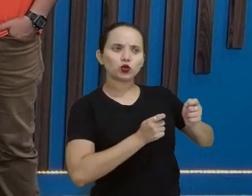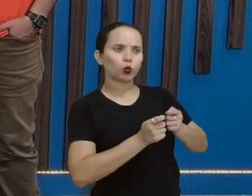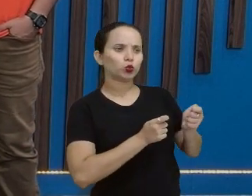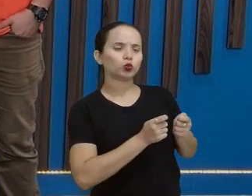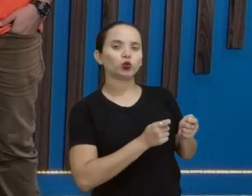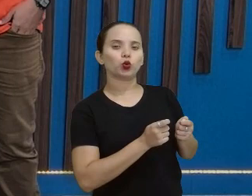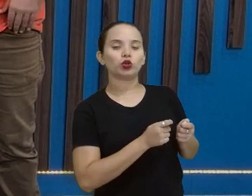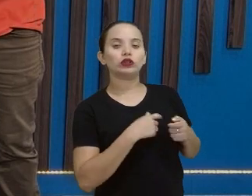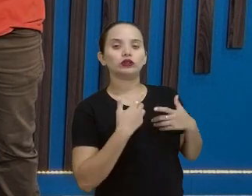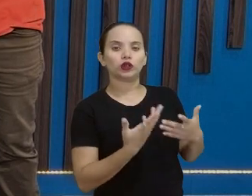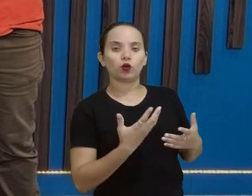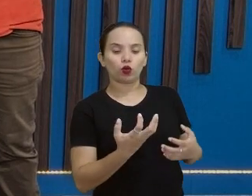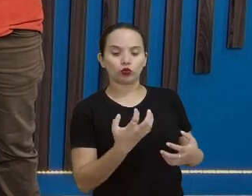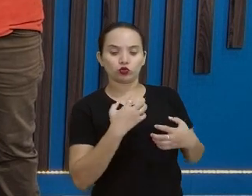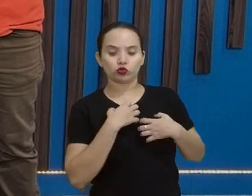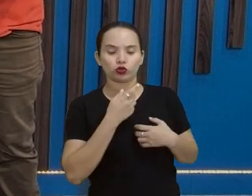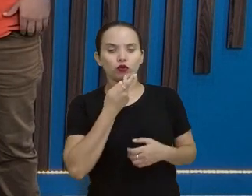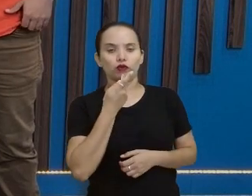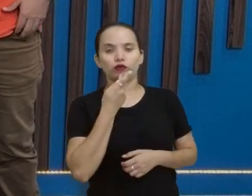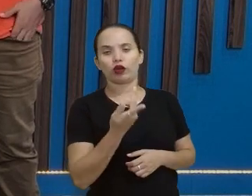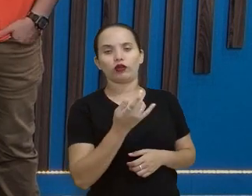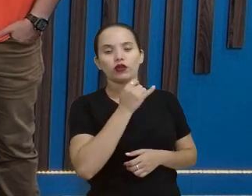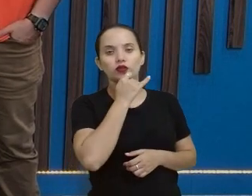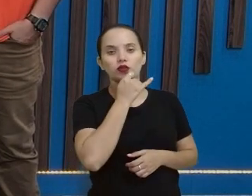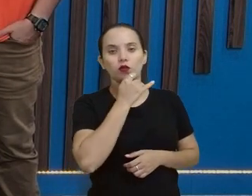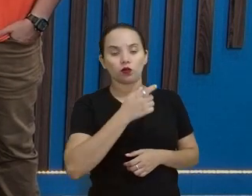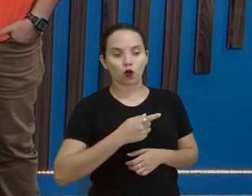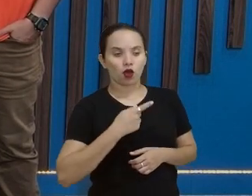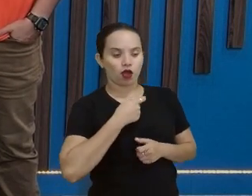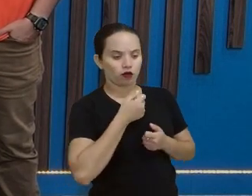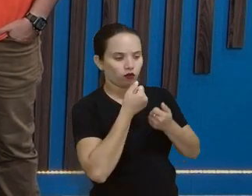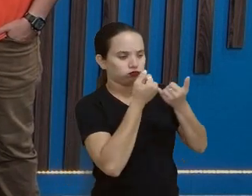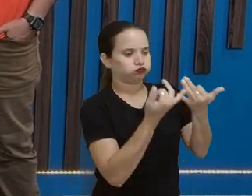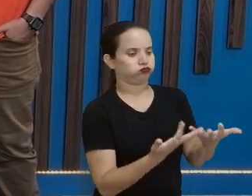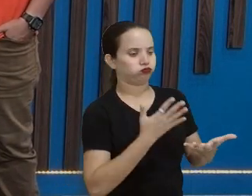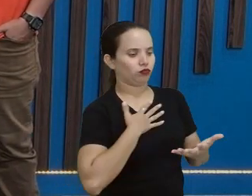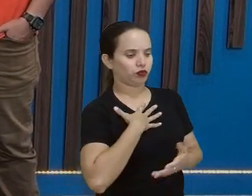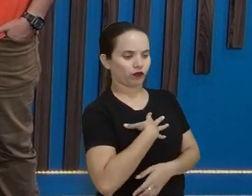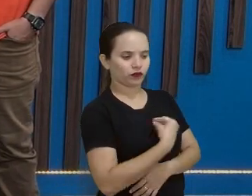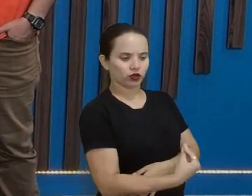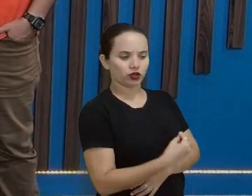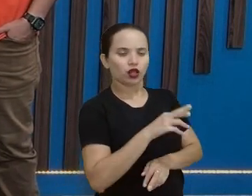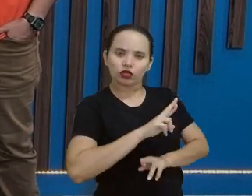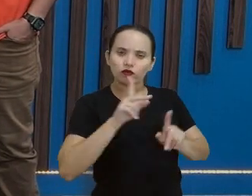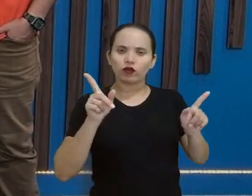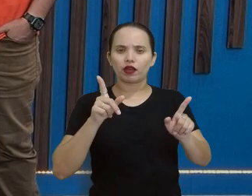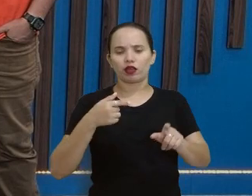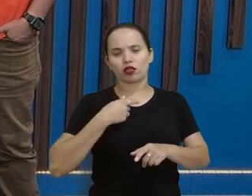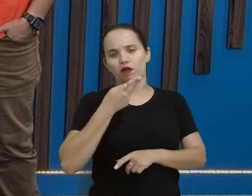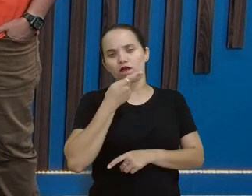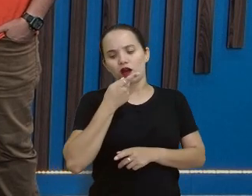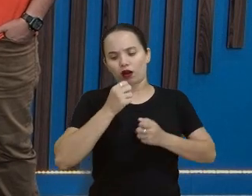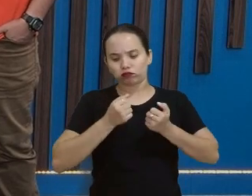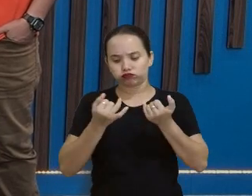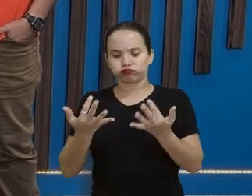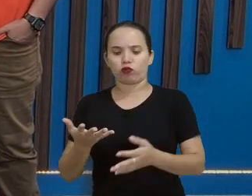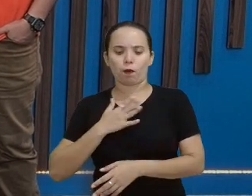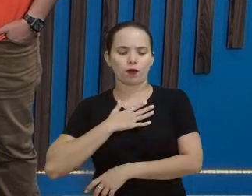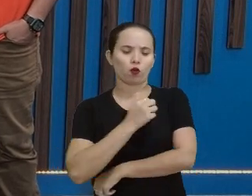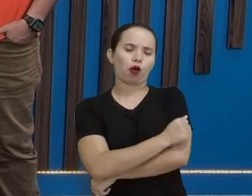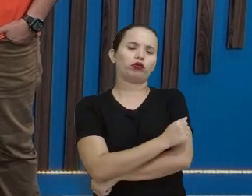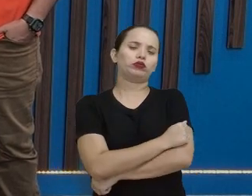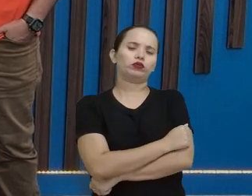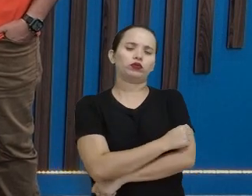a forma como eu falo, por exemplo, com o meu filho, é diferente de uma forma como eu falo com um aluno ou aluno meu. Por